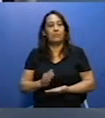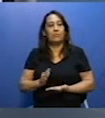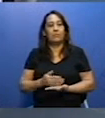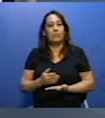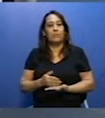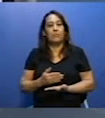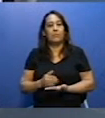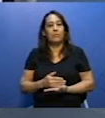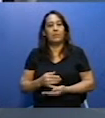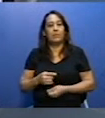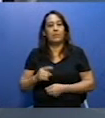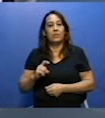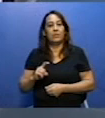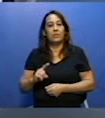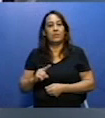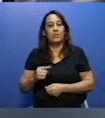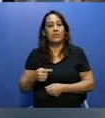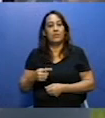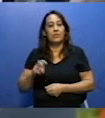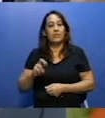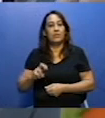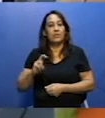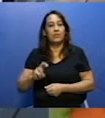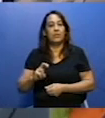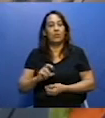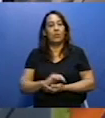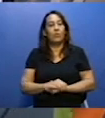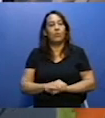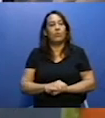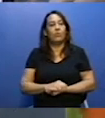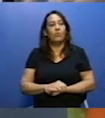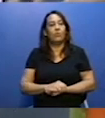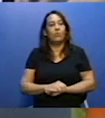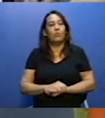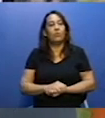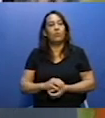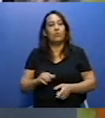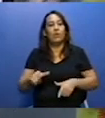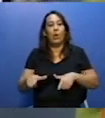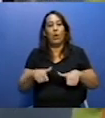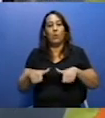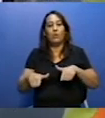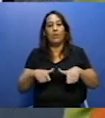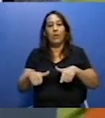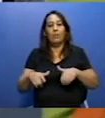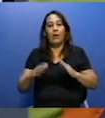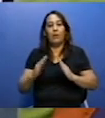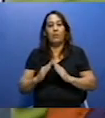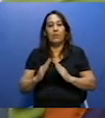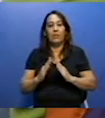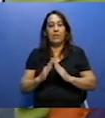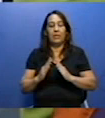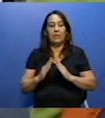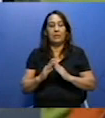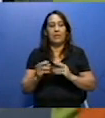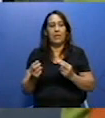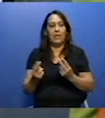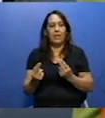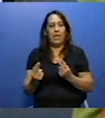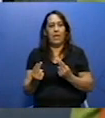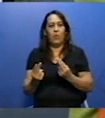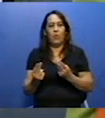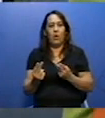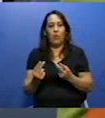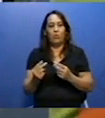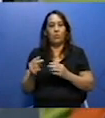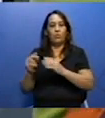Essa atividade, a página 155, o exercício número 2, vocês irão fazer em casa. É a mesma